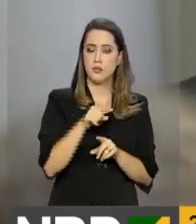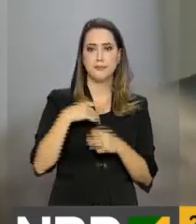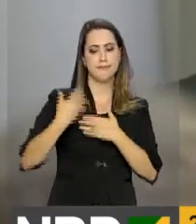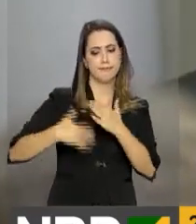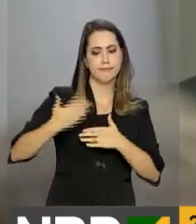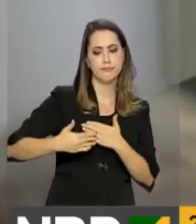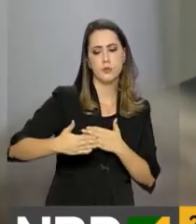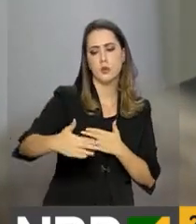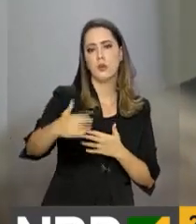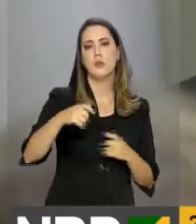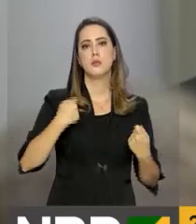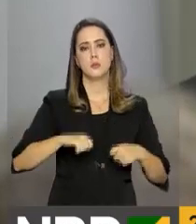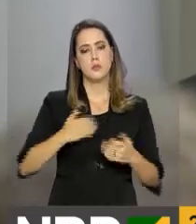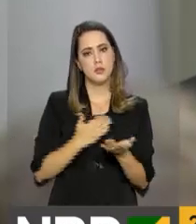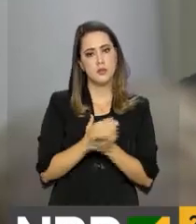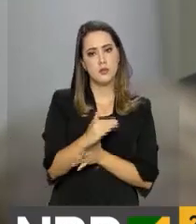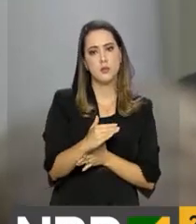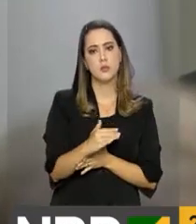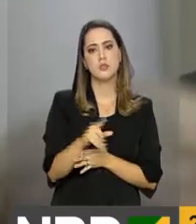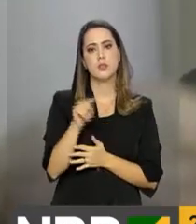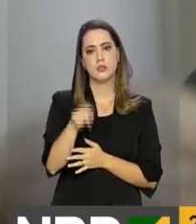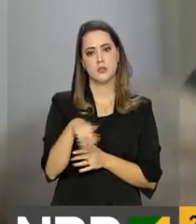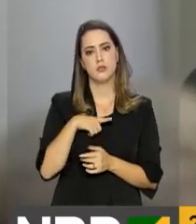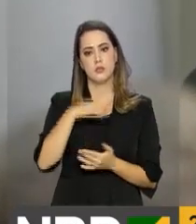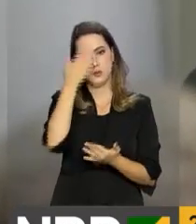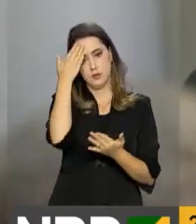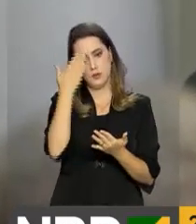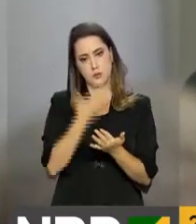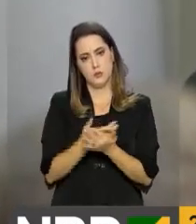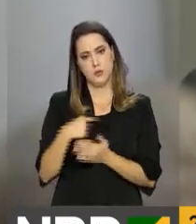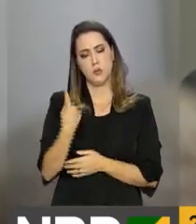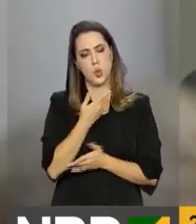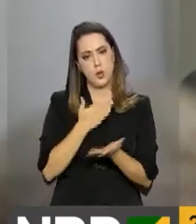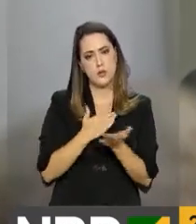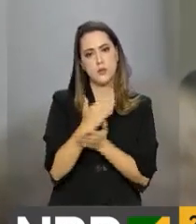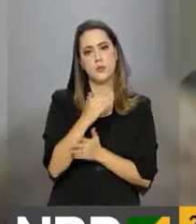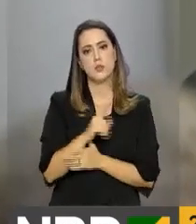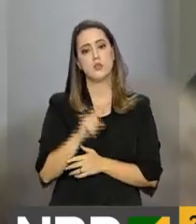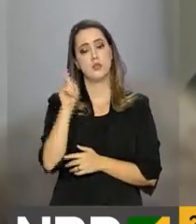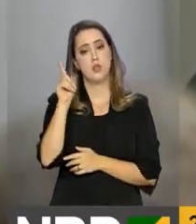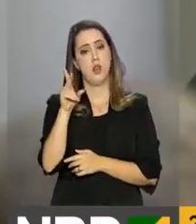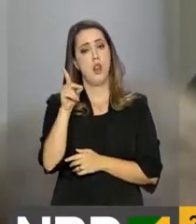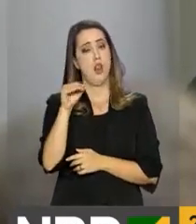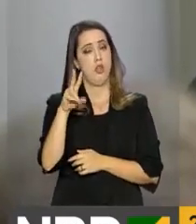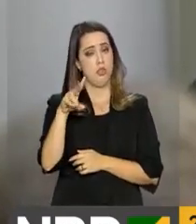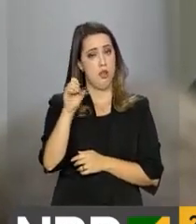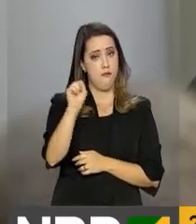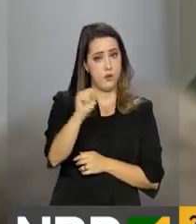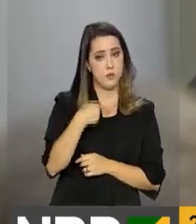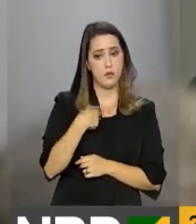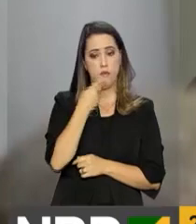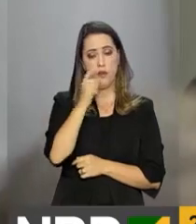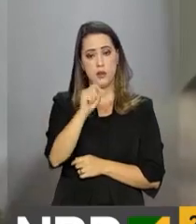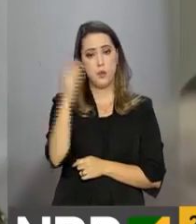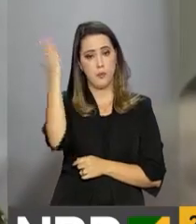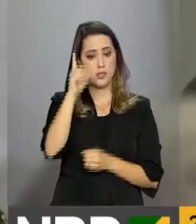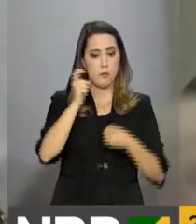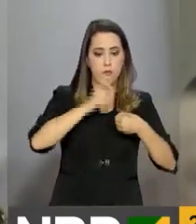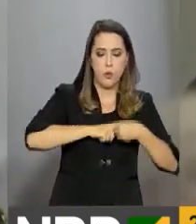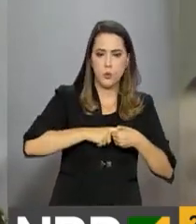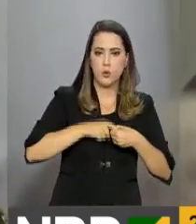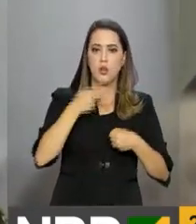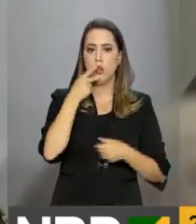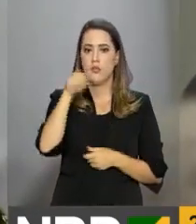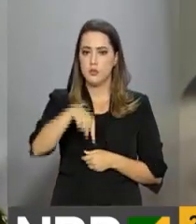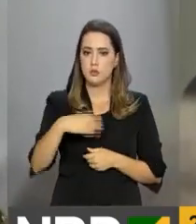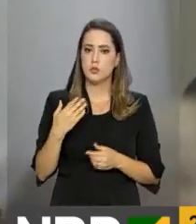anos, mas é preciso começar. Isso eu tenho certeza. Nós começamos. Lá em Davos, eu disse, o Brasil voltou. Aqui